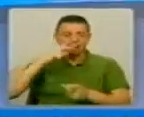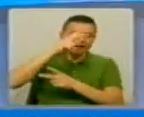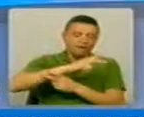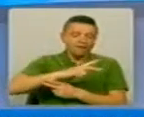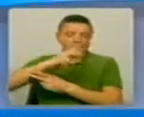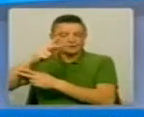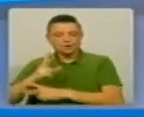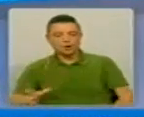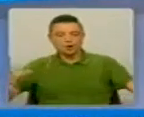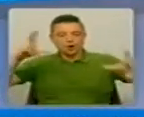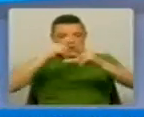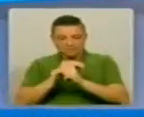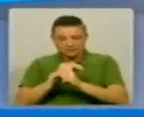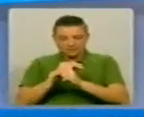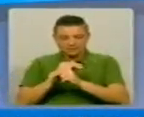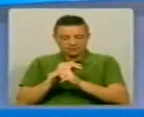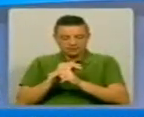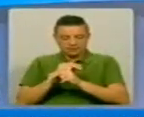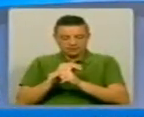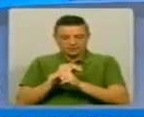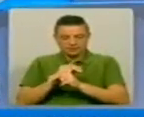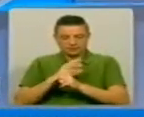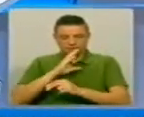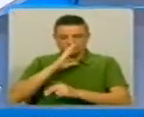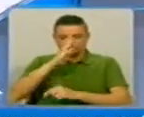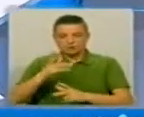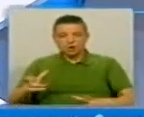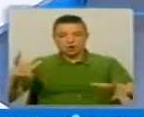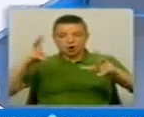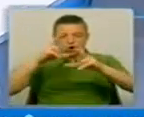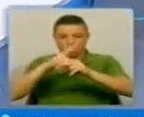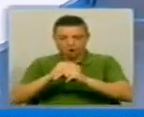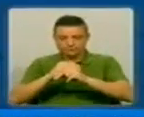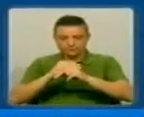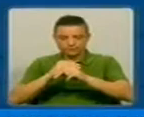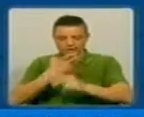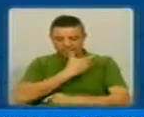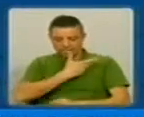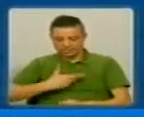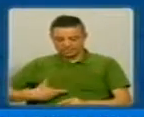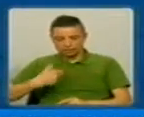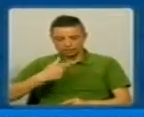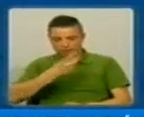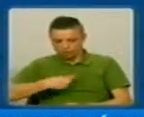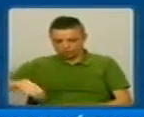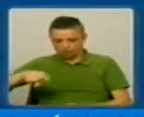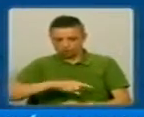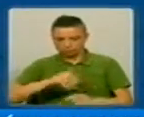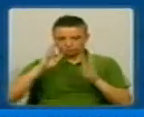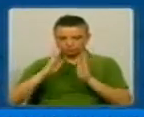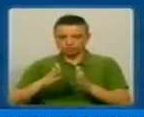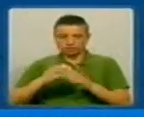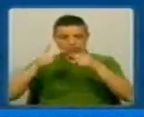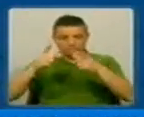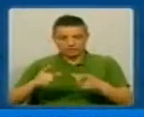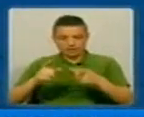as novas astronómicas. E é rigorosamente novas, mas novas um bocado antigas, como nós já vamos ver. Começo por